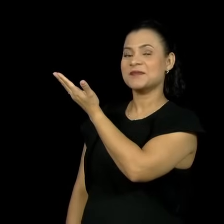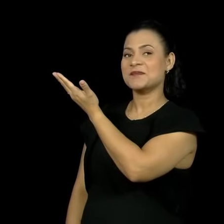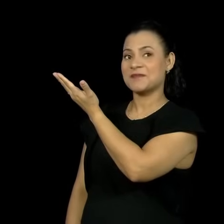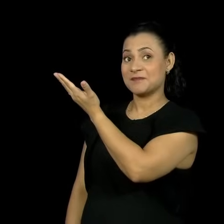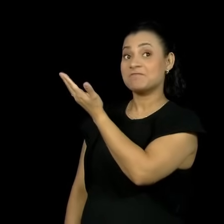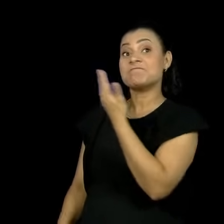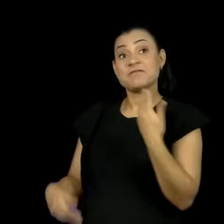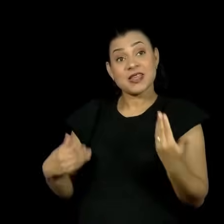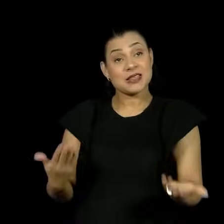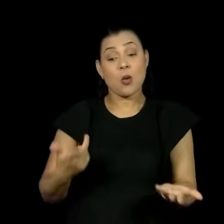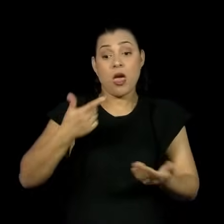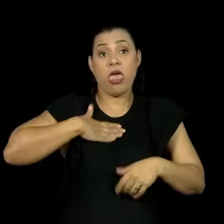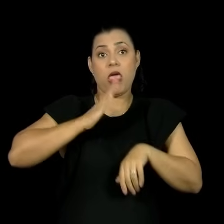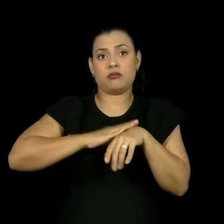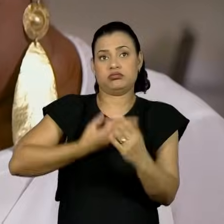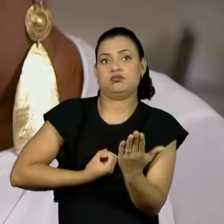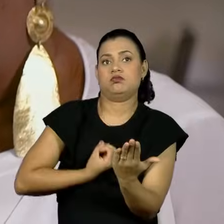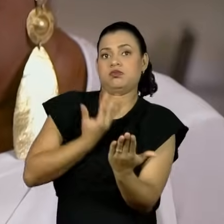e é muito